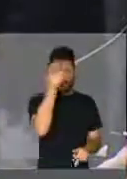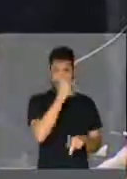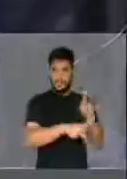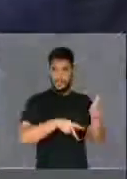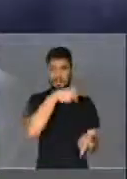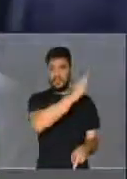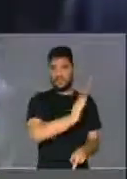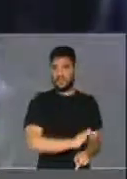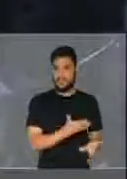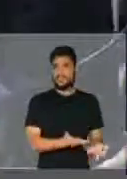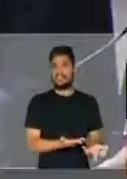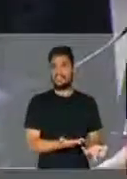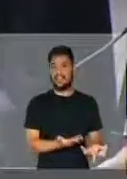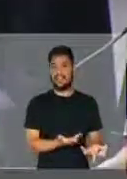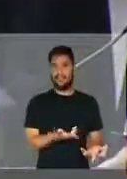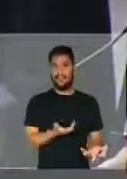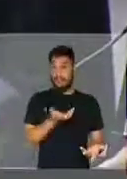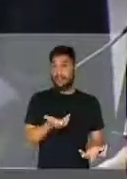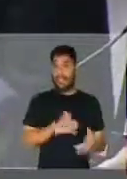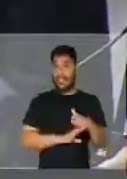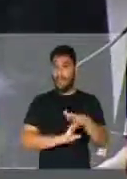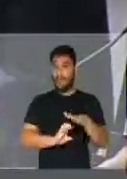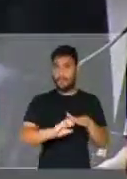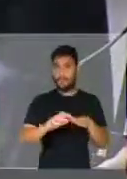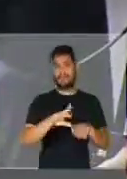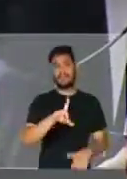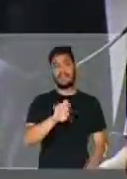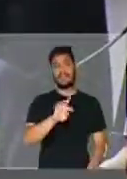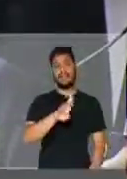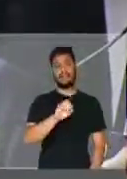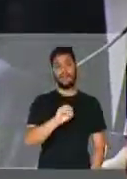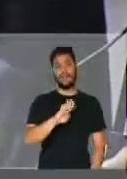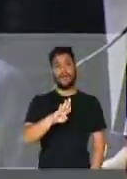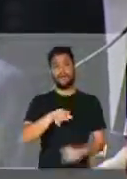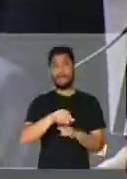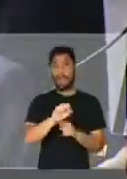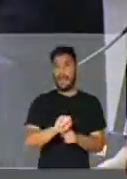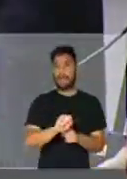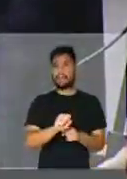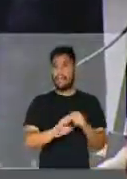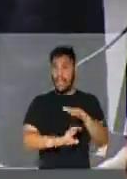mais precisam de uma empresa forte como a Eletrobras, uma empresa nossa.